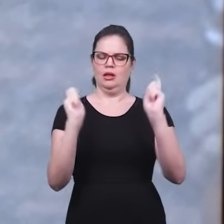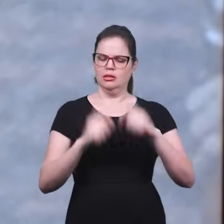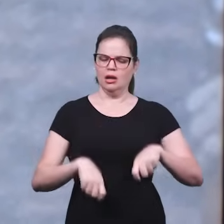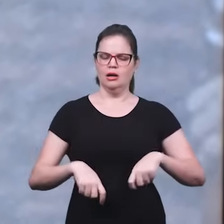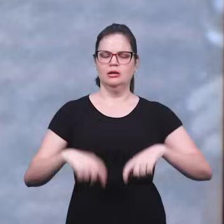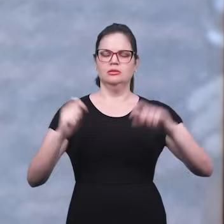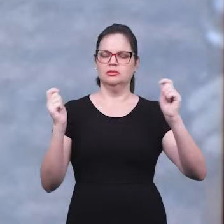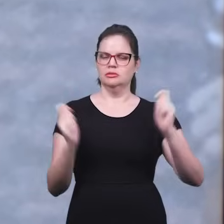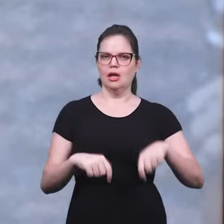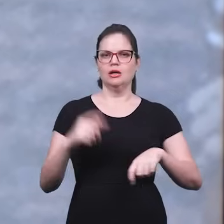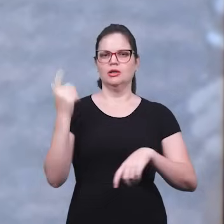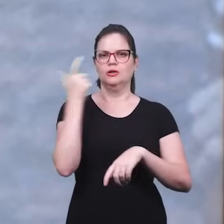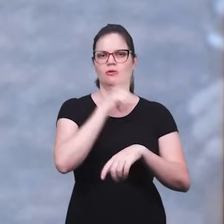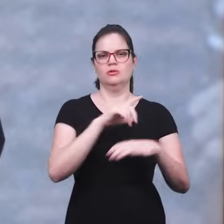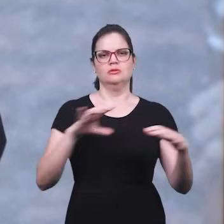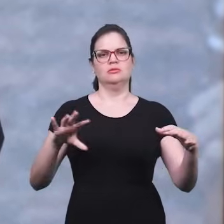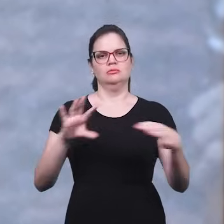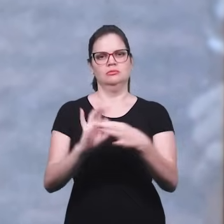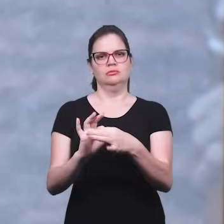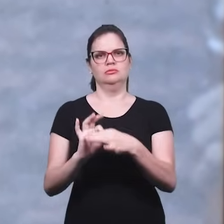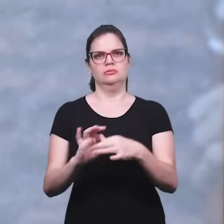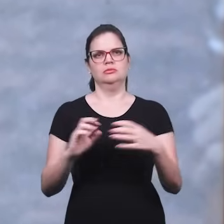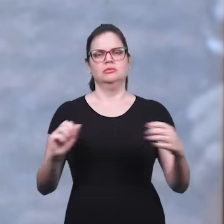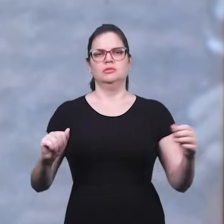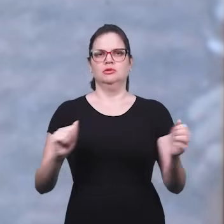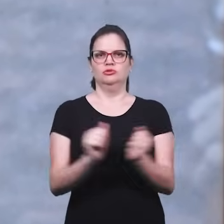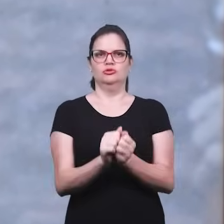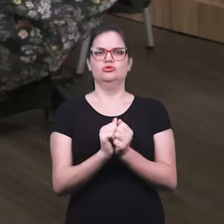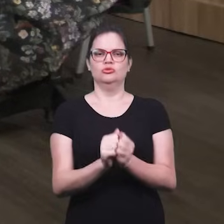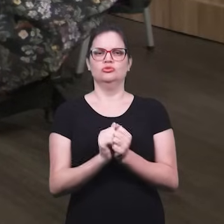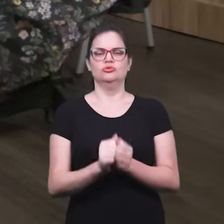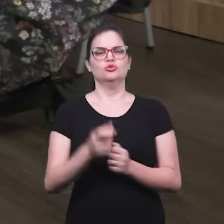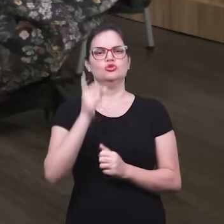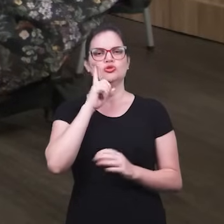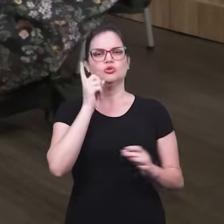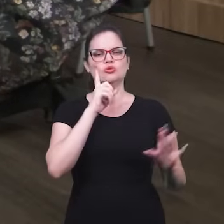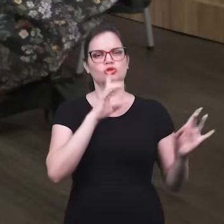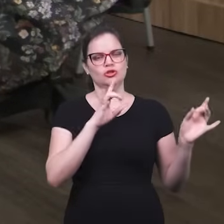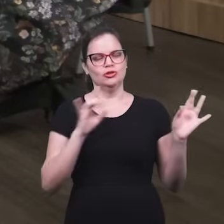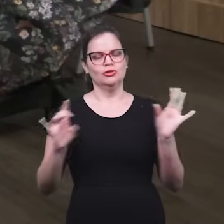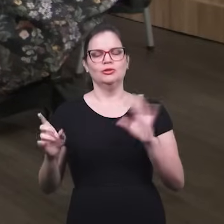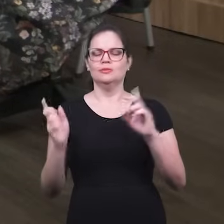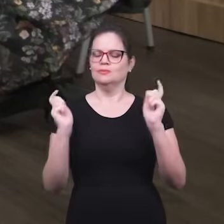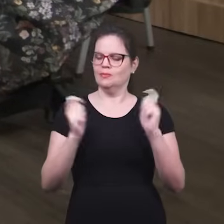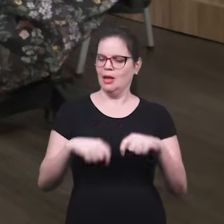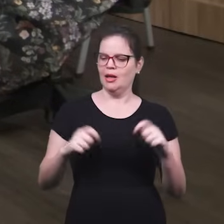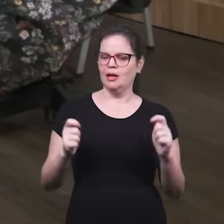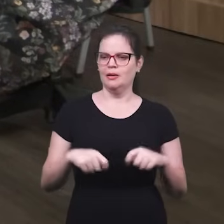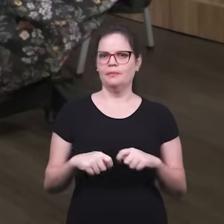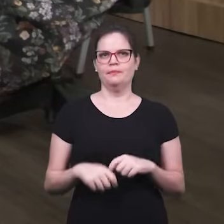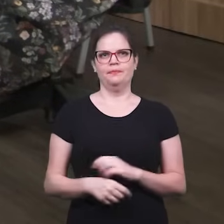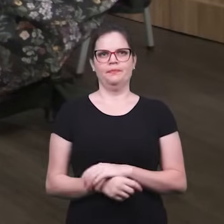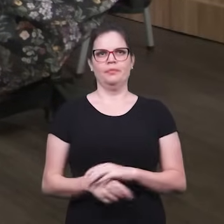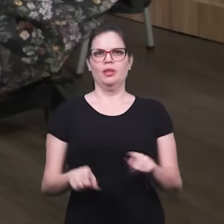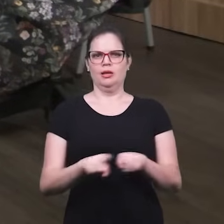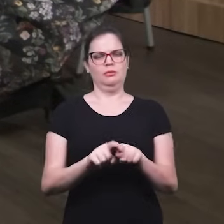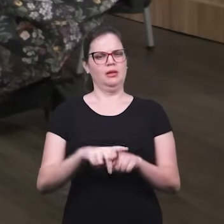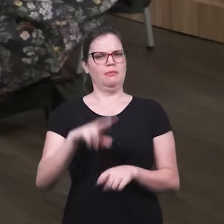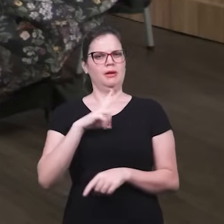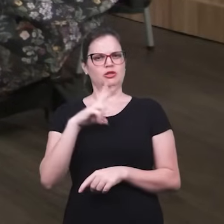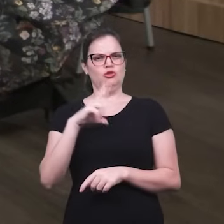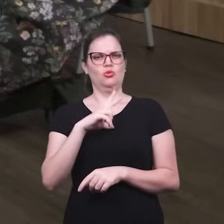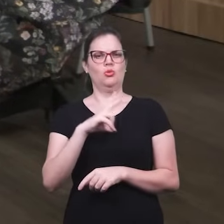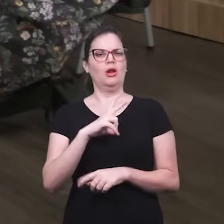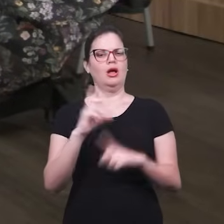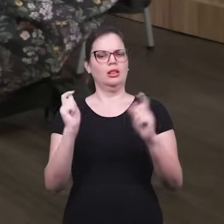tem essa manutenção, né, do convívio, do dia a dia, né, até de maneira pessoal